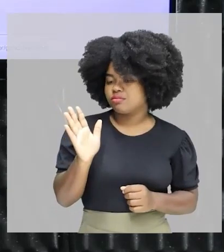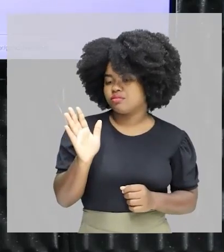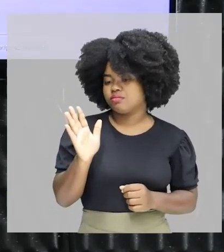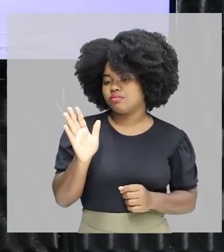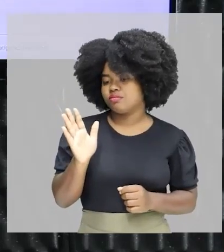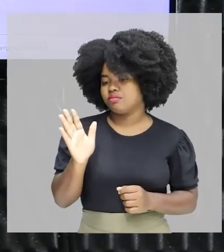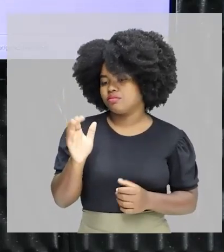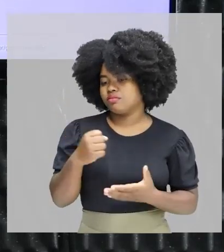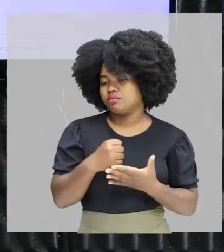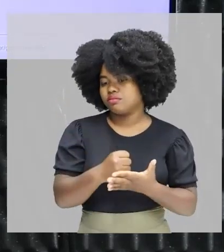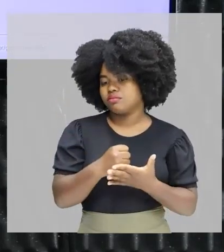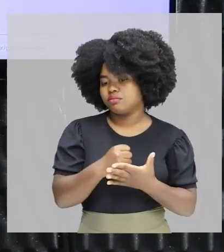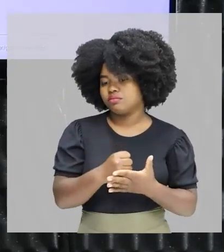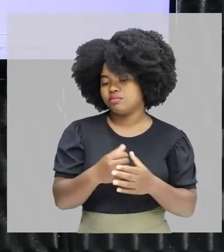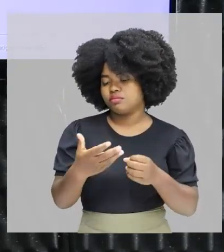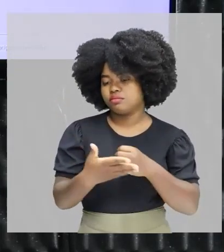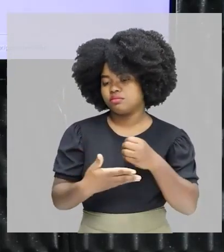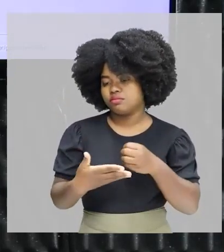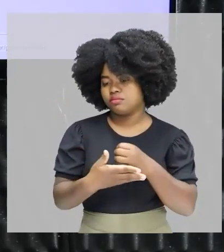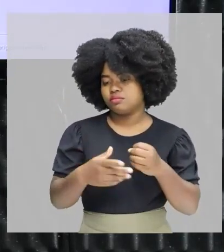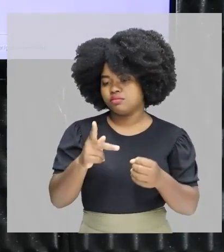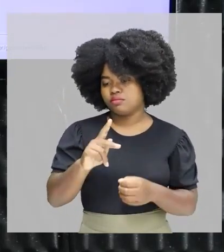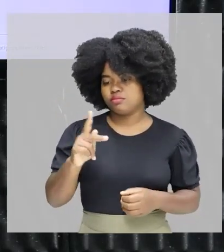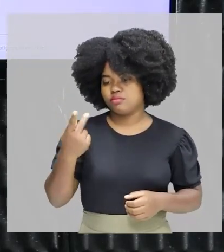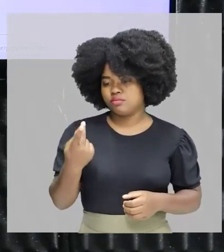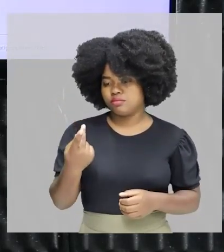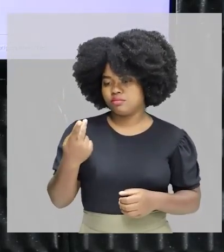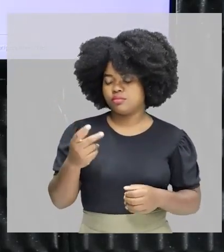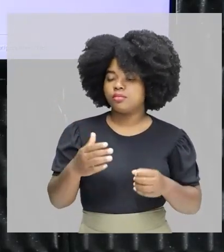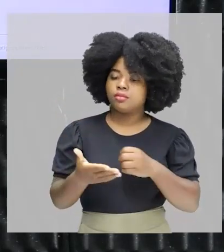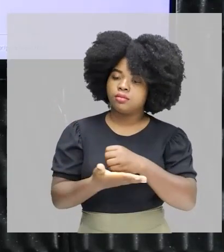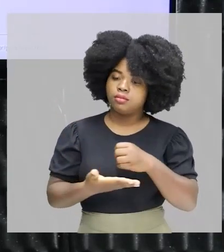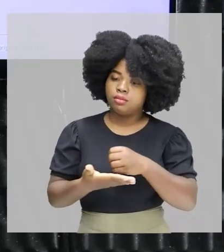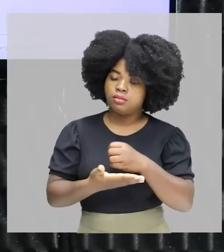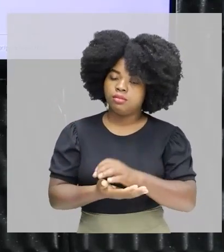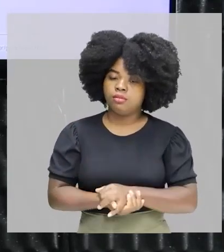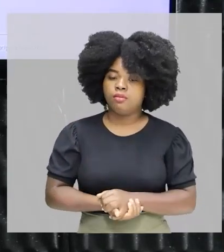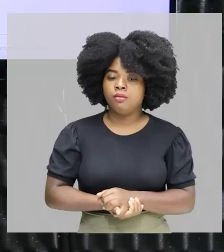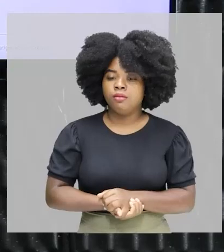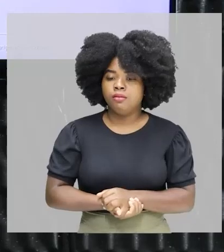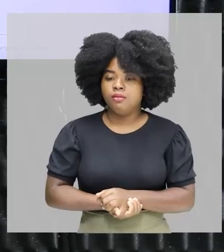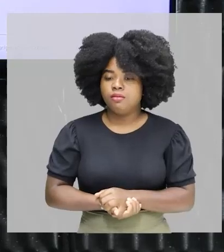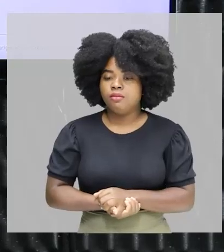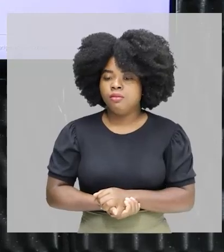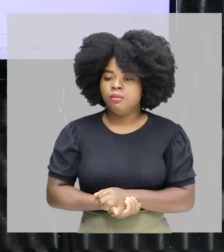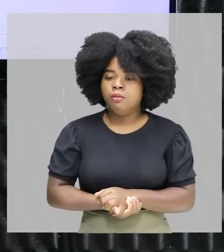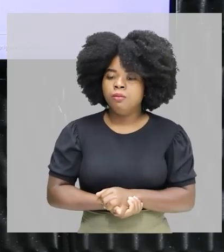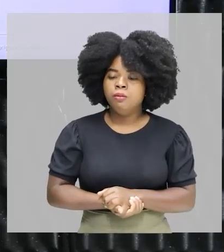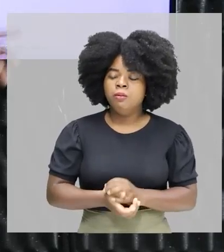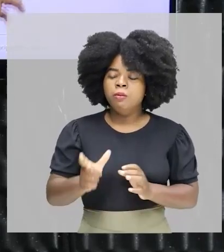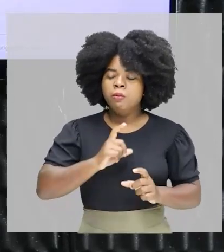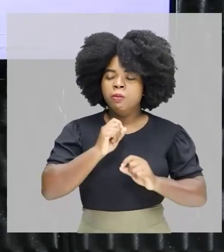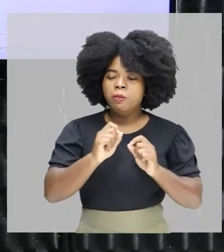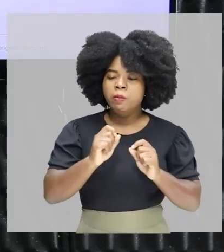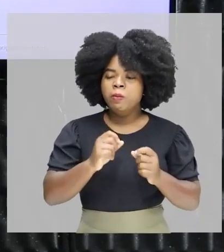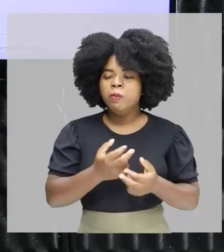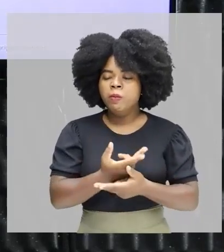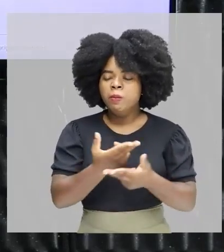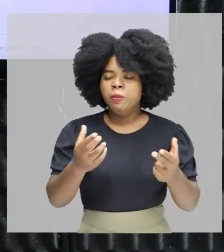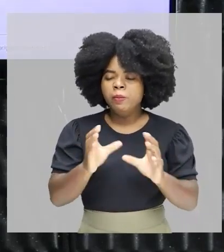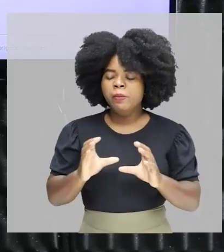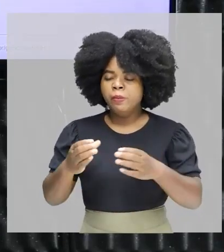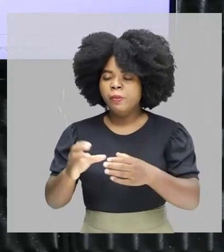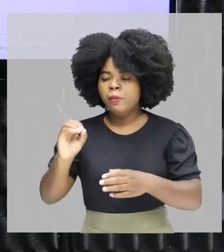em pH básico, ou seja, em um meio onde nós temos um excesso de